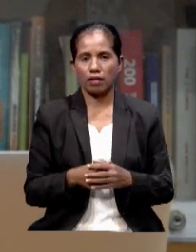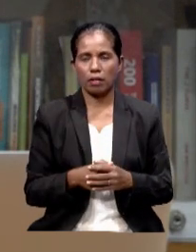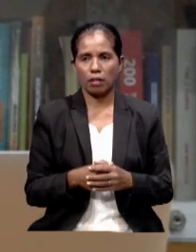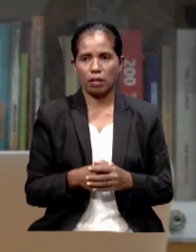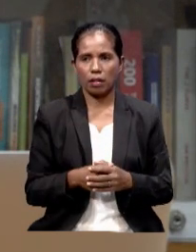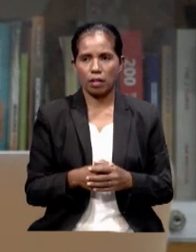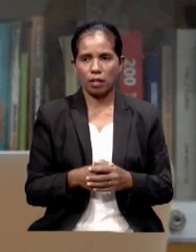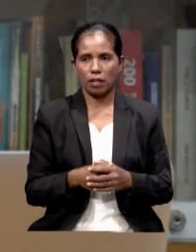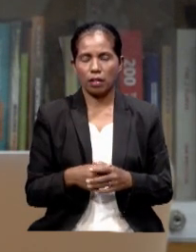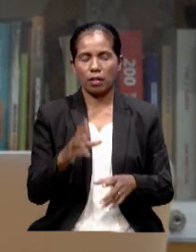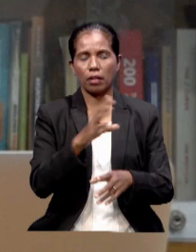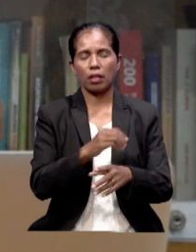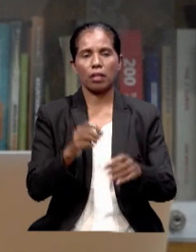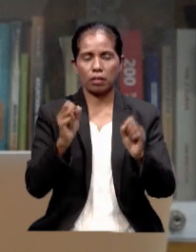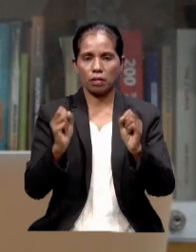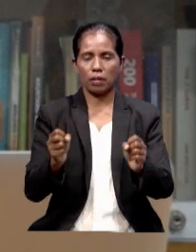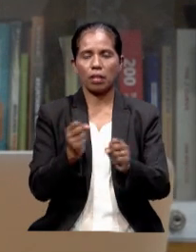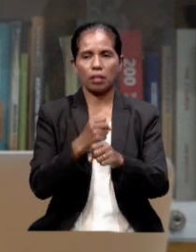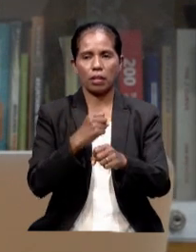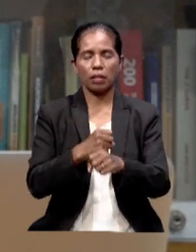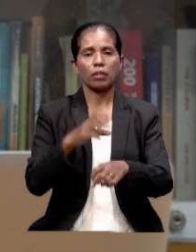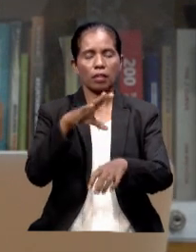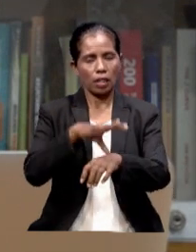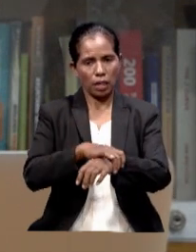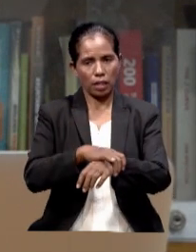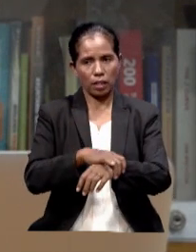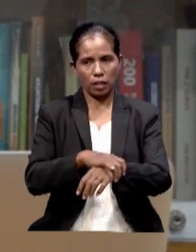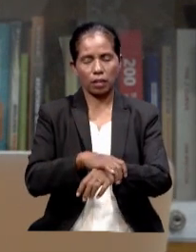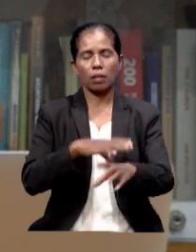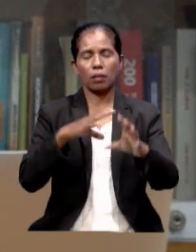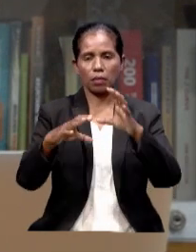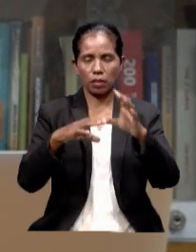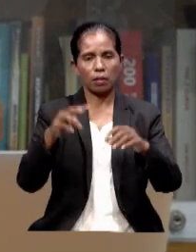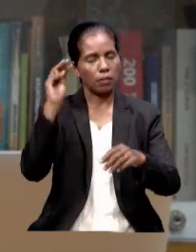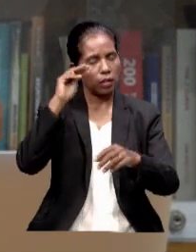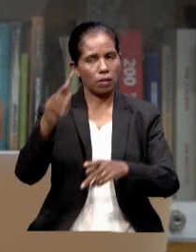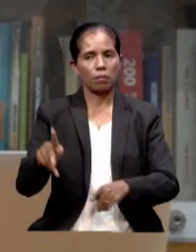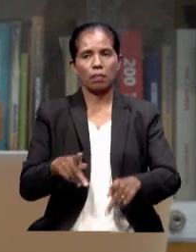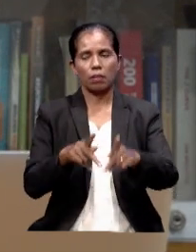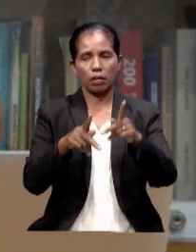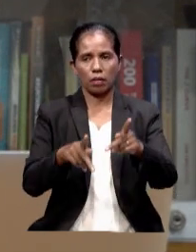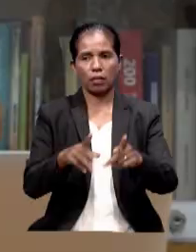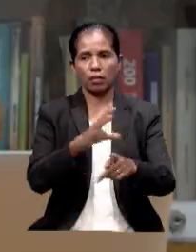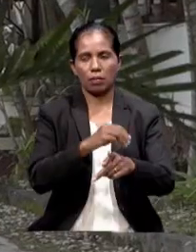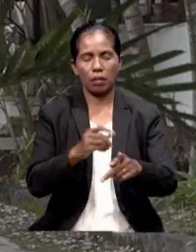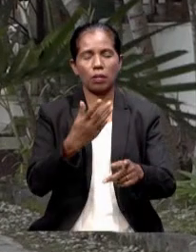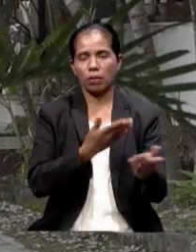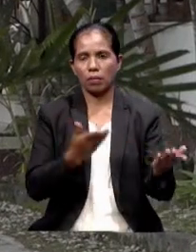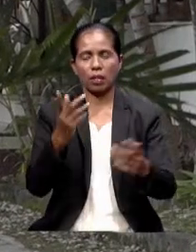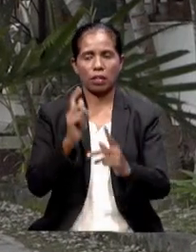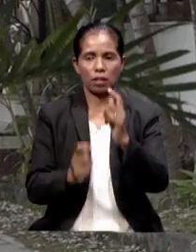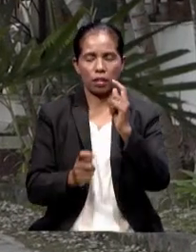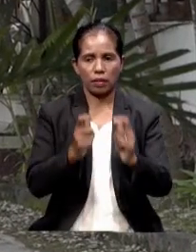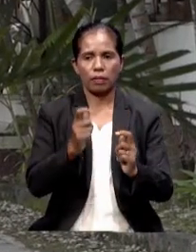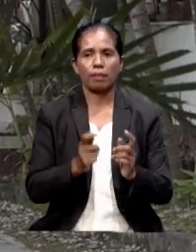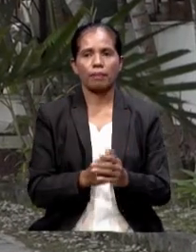prova suficiente na tomba para tal detenção e tal detenção e comunica que era o Ministério Público para tal comunica para o tribunal. Antes